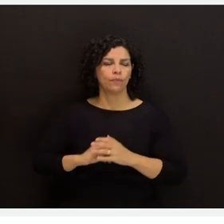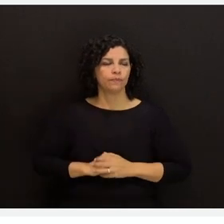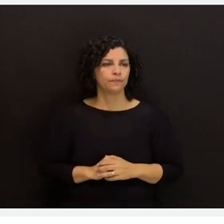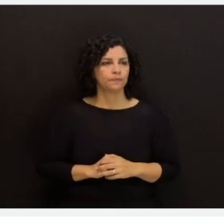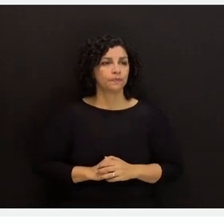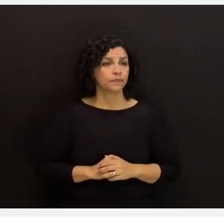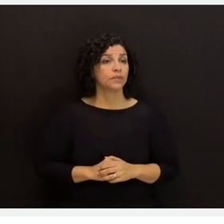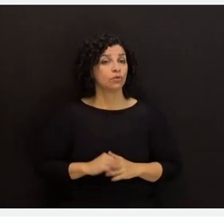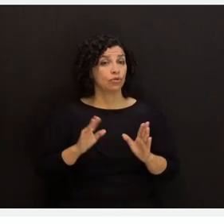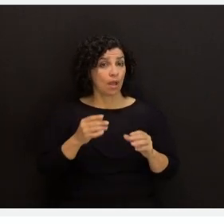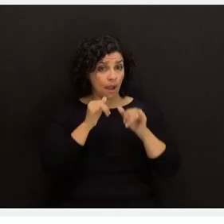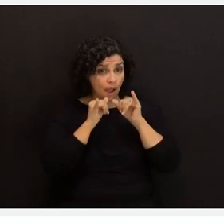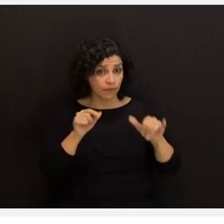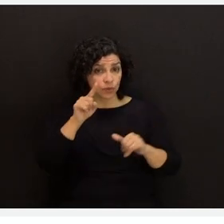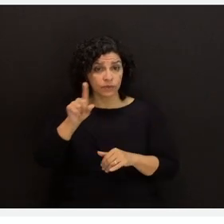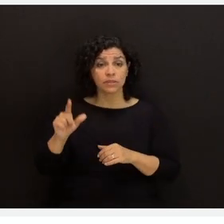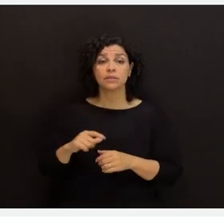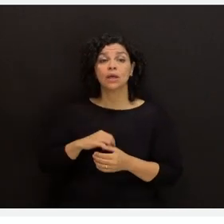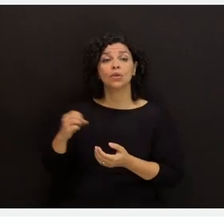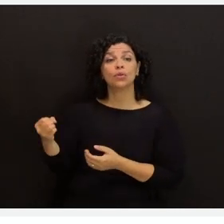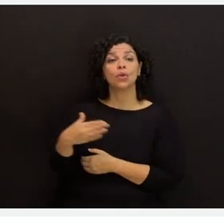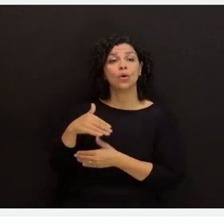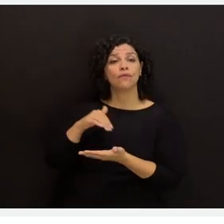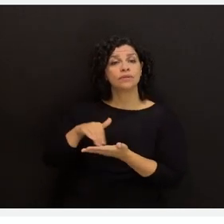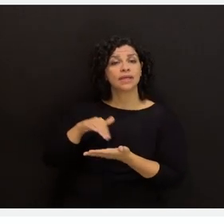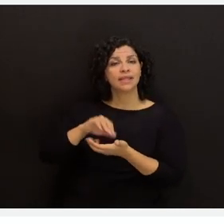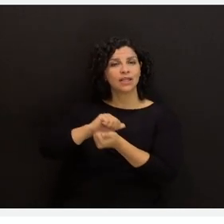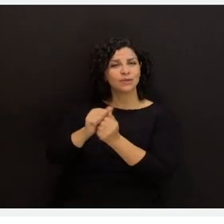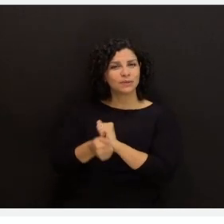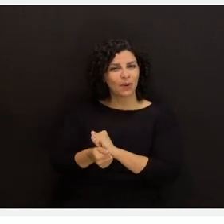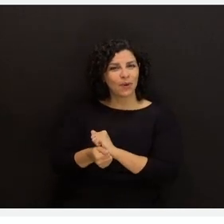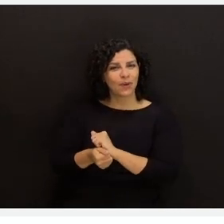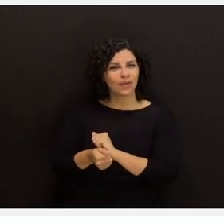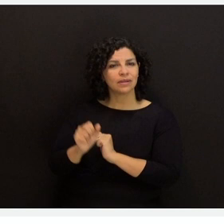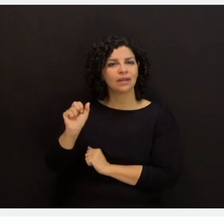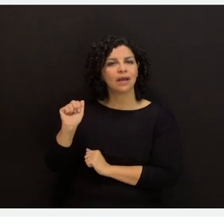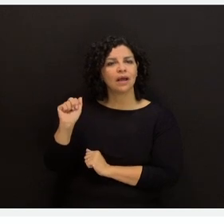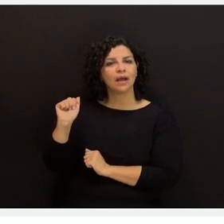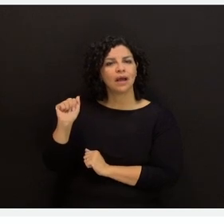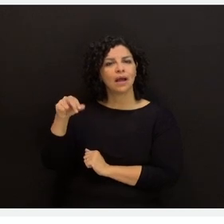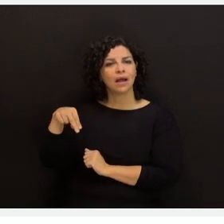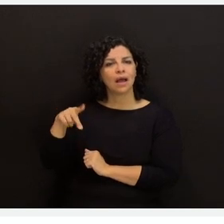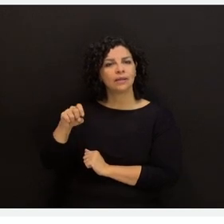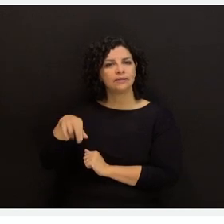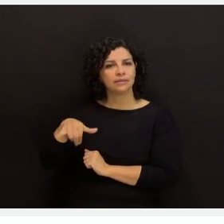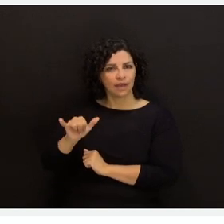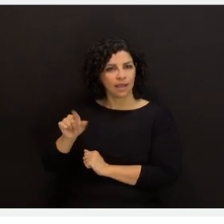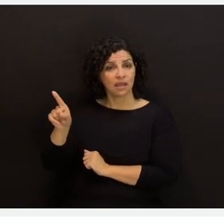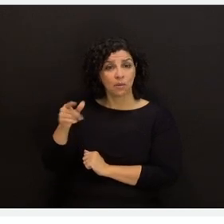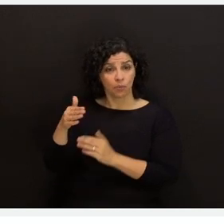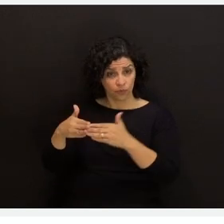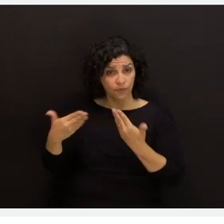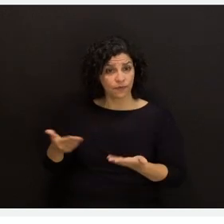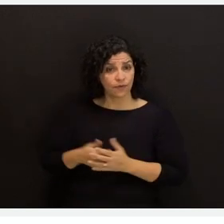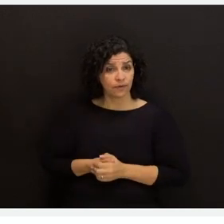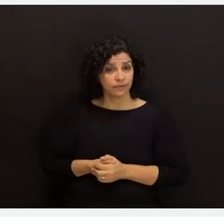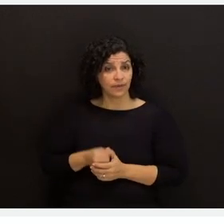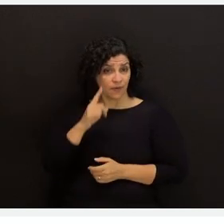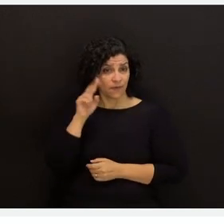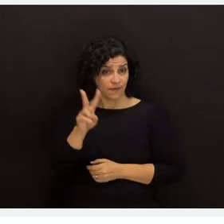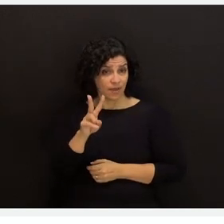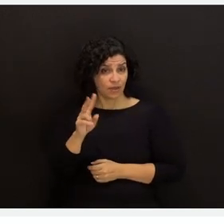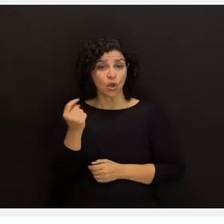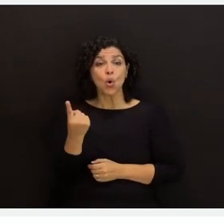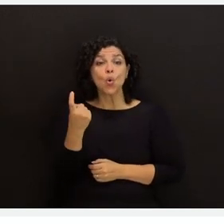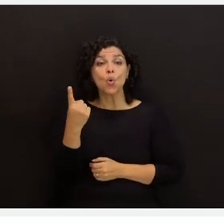Então já deixa aqui meu recado aqui ao novo secretário de esportes senhor Andrei segundo por favor Andrey é